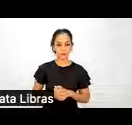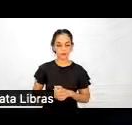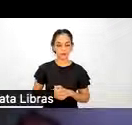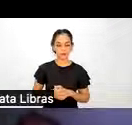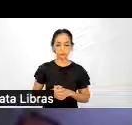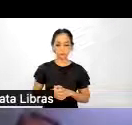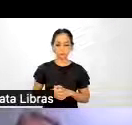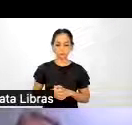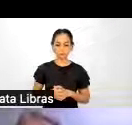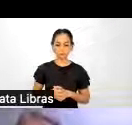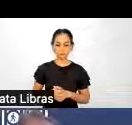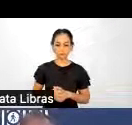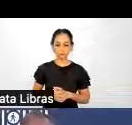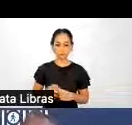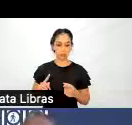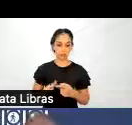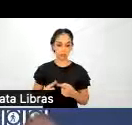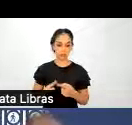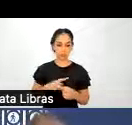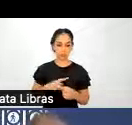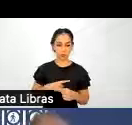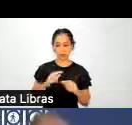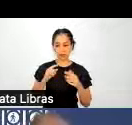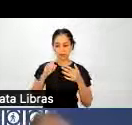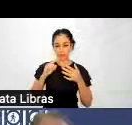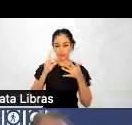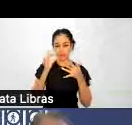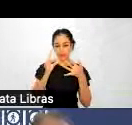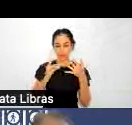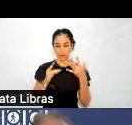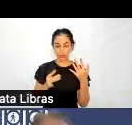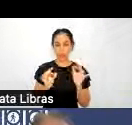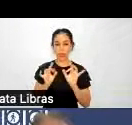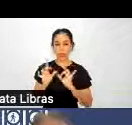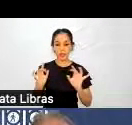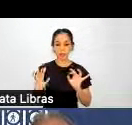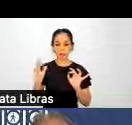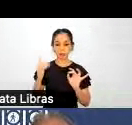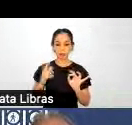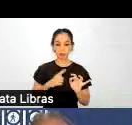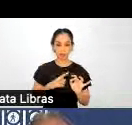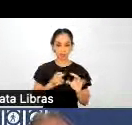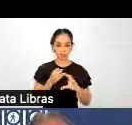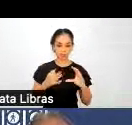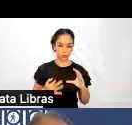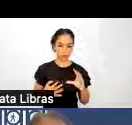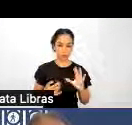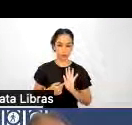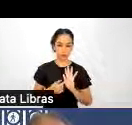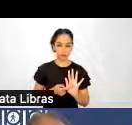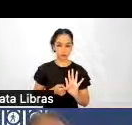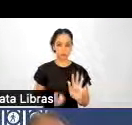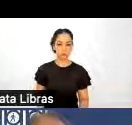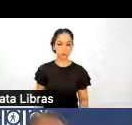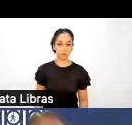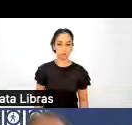Aquela matriz de categorias que eu mostrei, então, para cada caso vão acender as características que aparecem naquele caso. Então, nesse